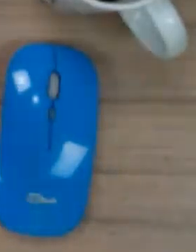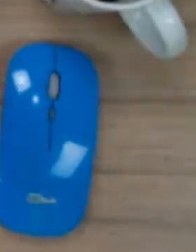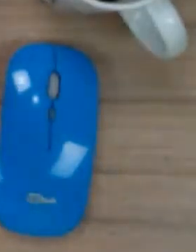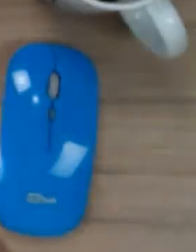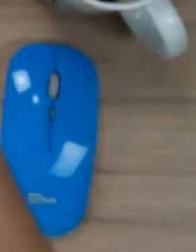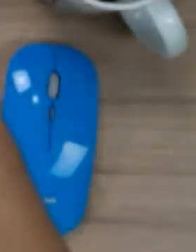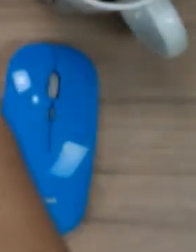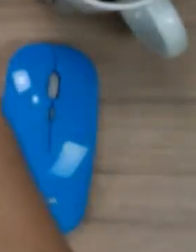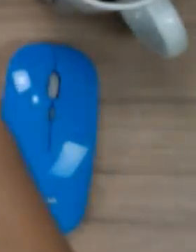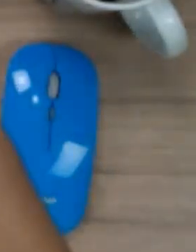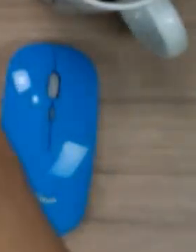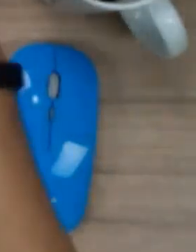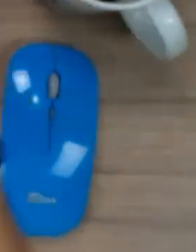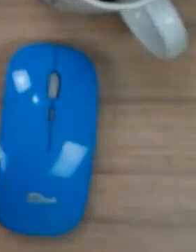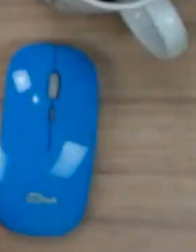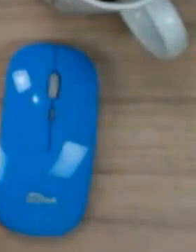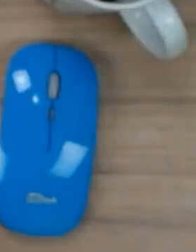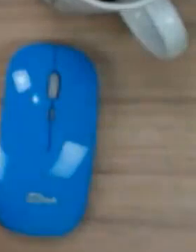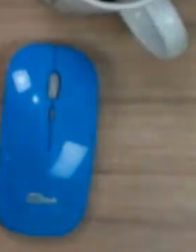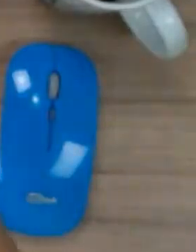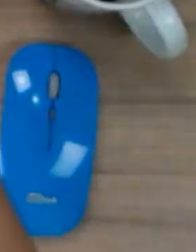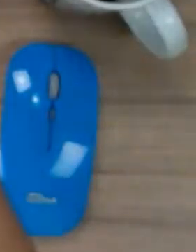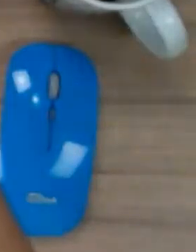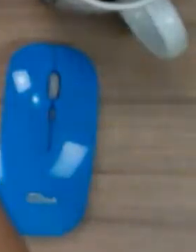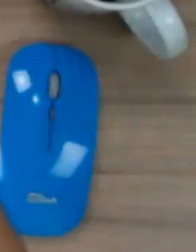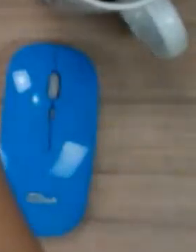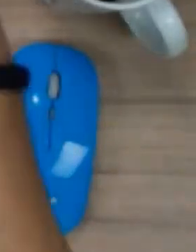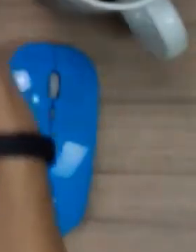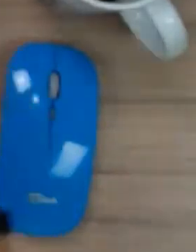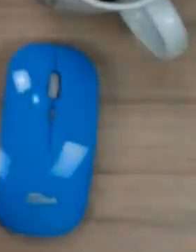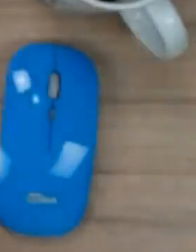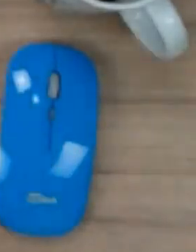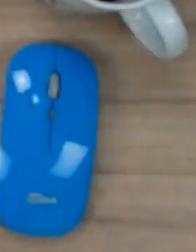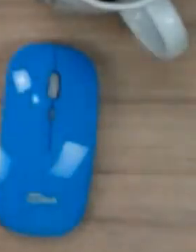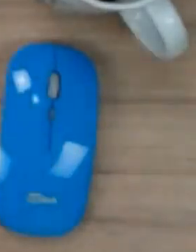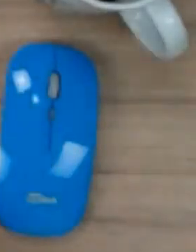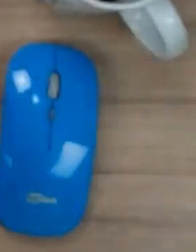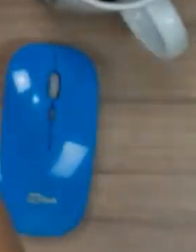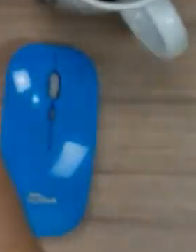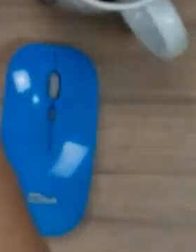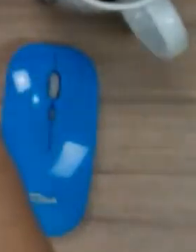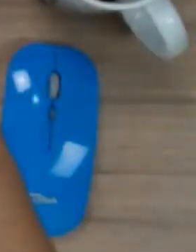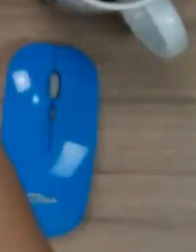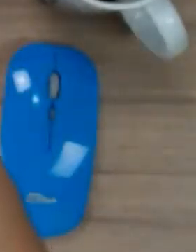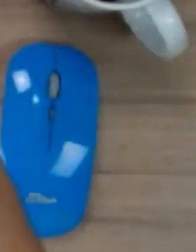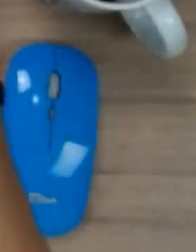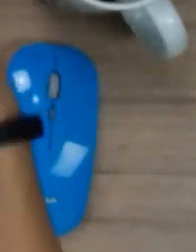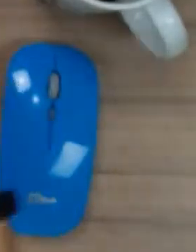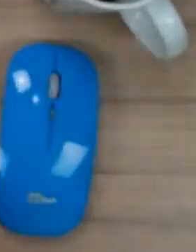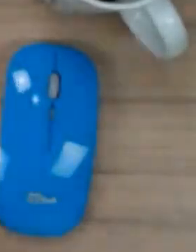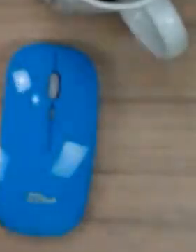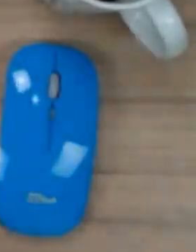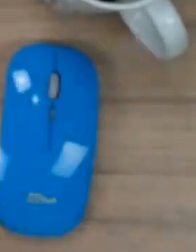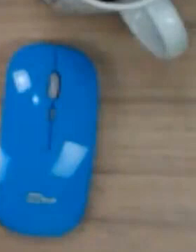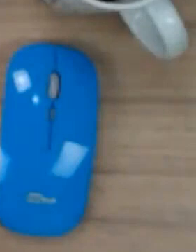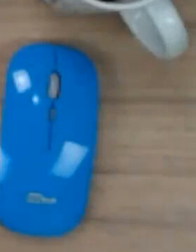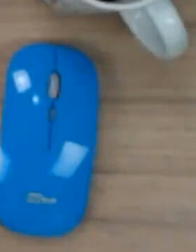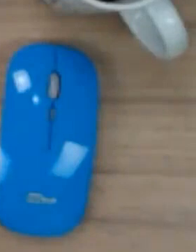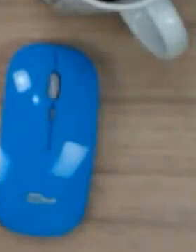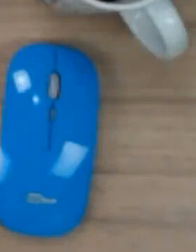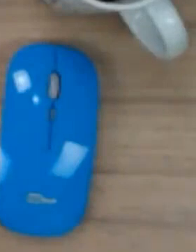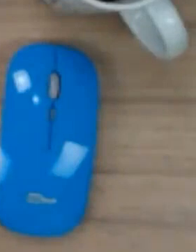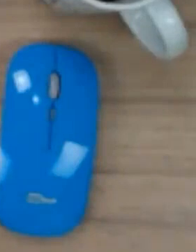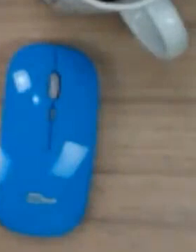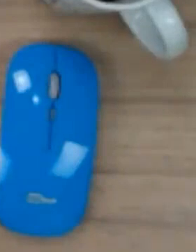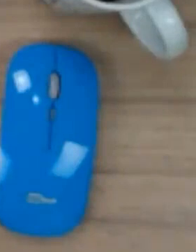de informação que nós passamos então por aí nós vamos né todas essas questões de nível Federal e elaborada